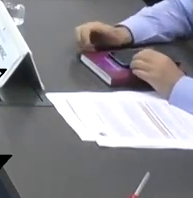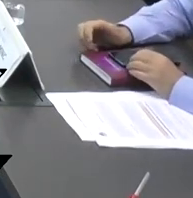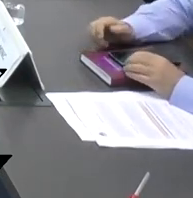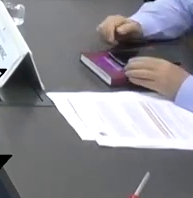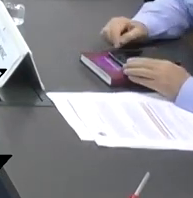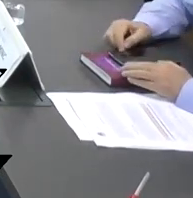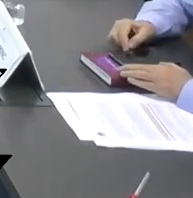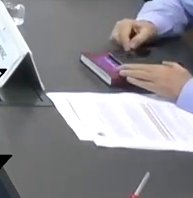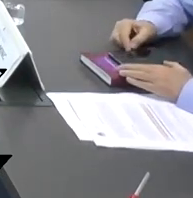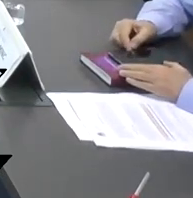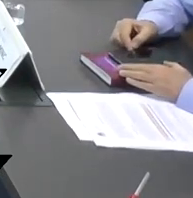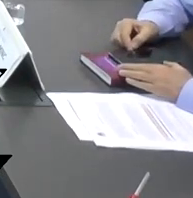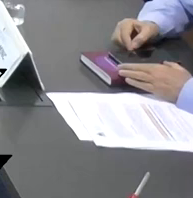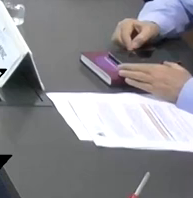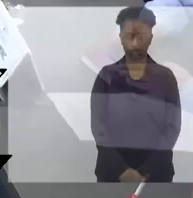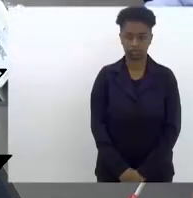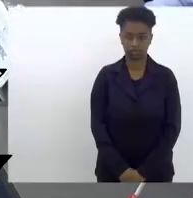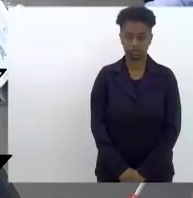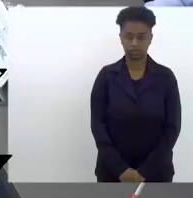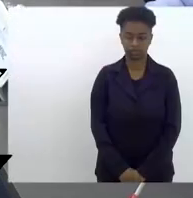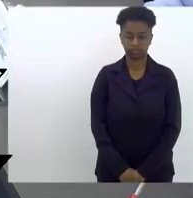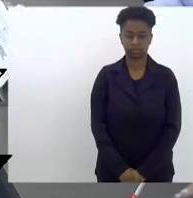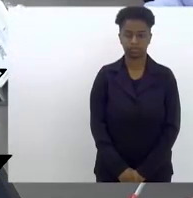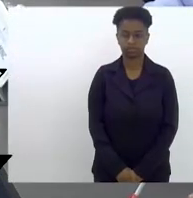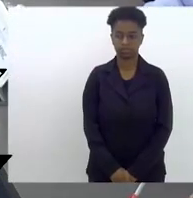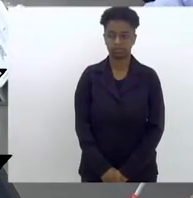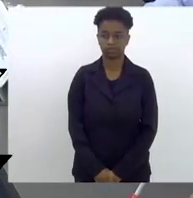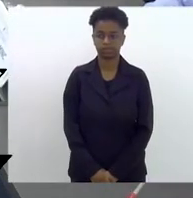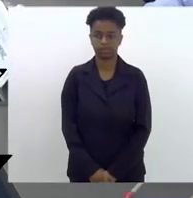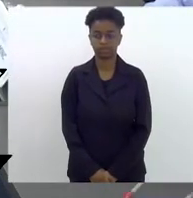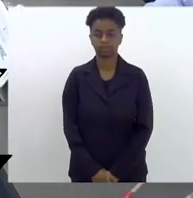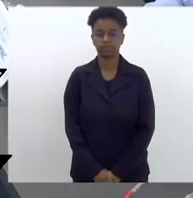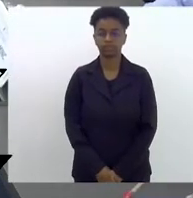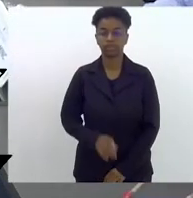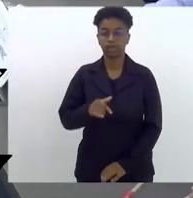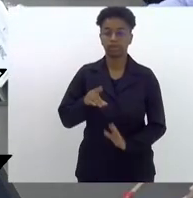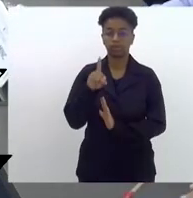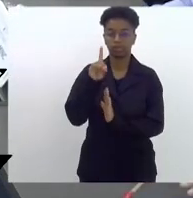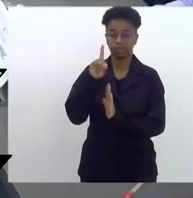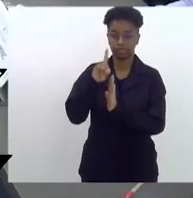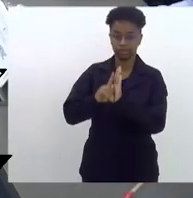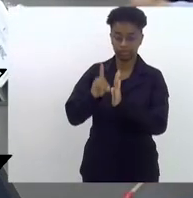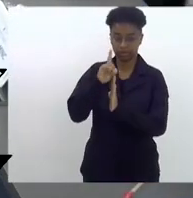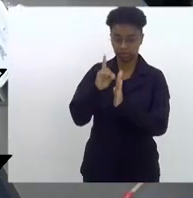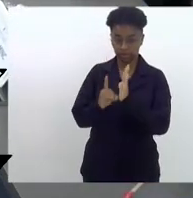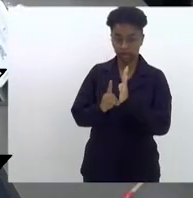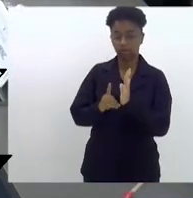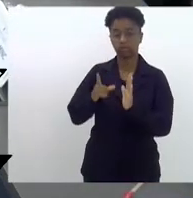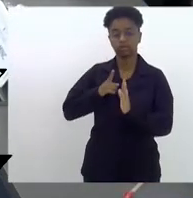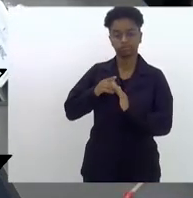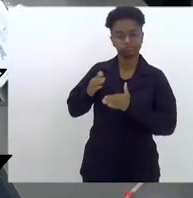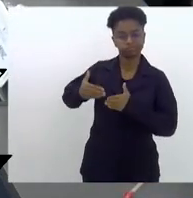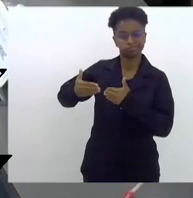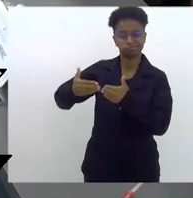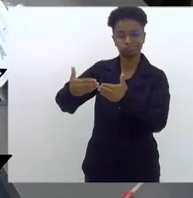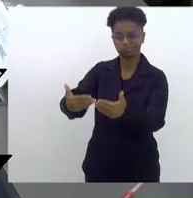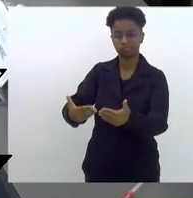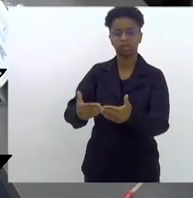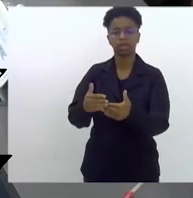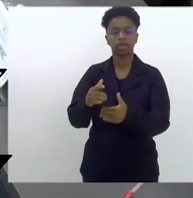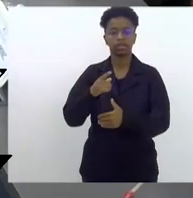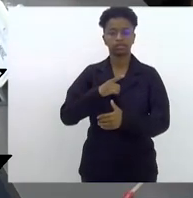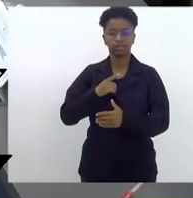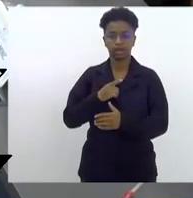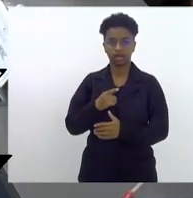efeitos de um decreto é o projeto de decreto legislativo é uma é uma ação muito contundente muito muito dura muito